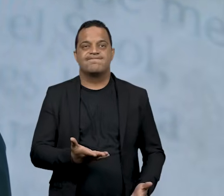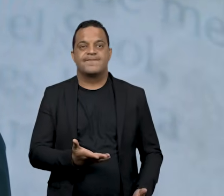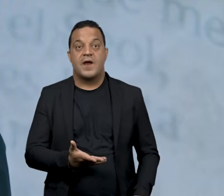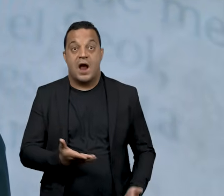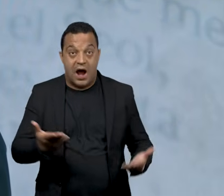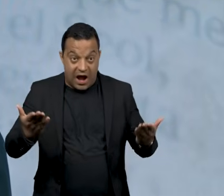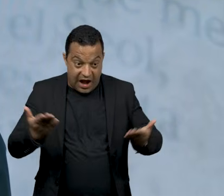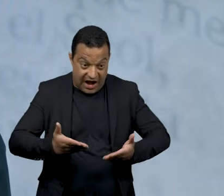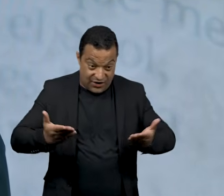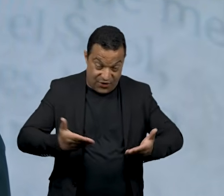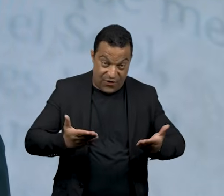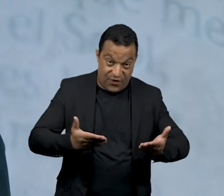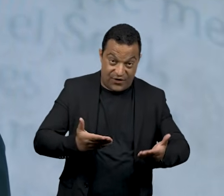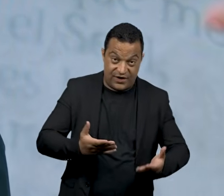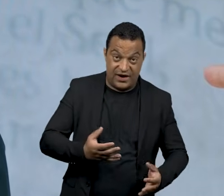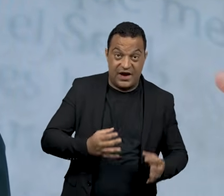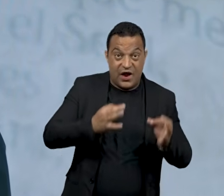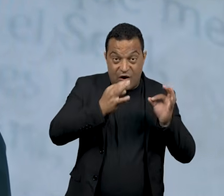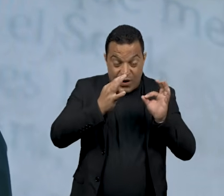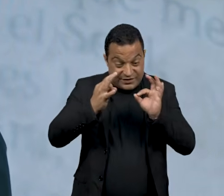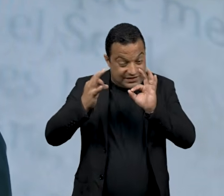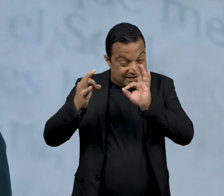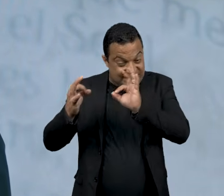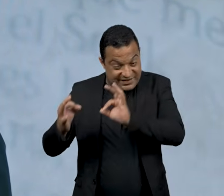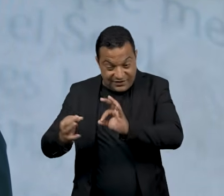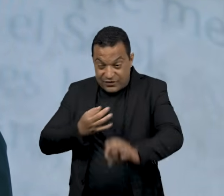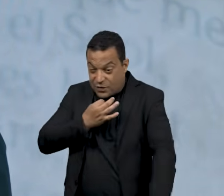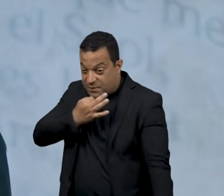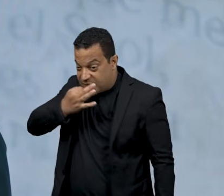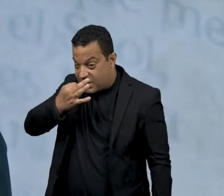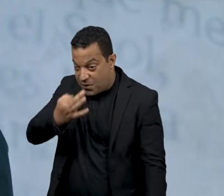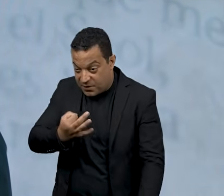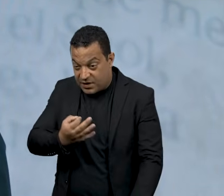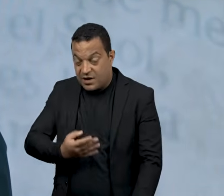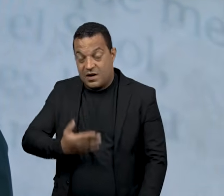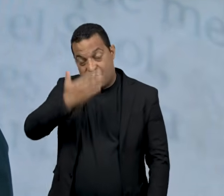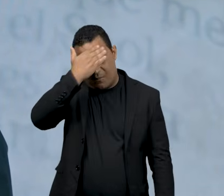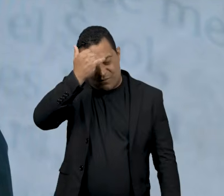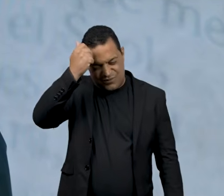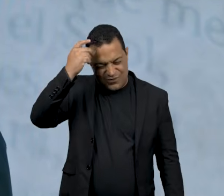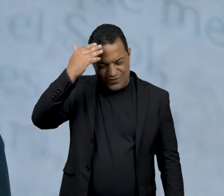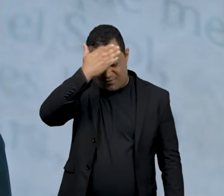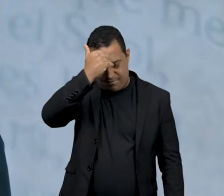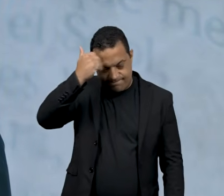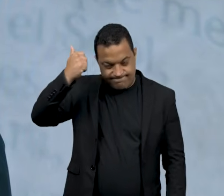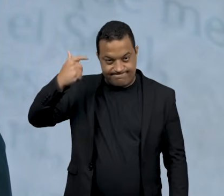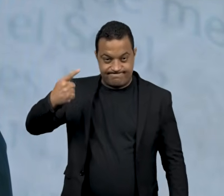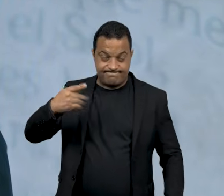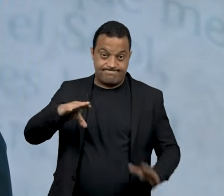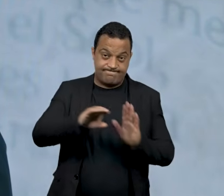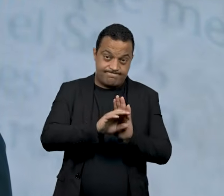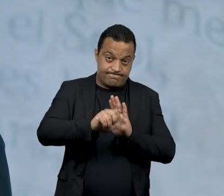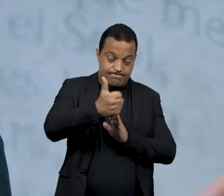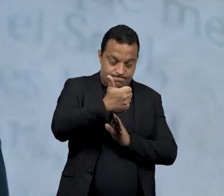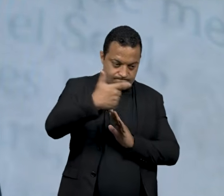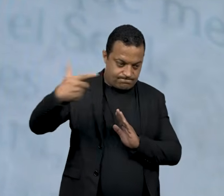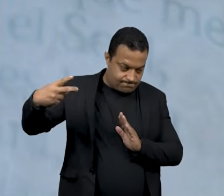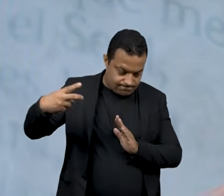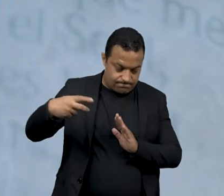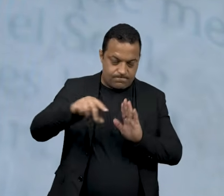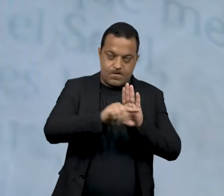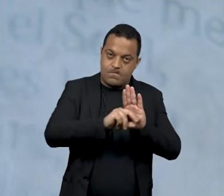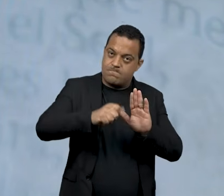educação financeira. É bom que você fala como audiência, Agora eu estou falando como audiência, né? Muito bom. E foi usado o texto de